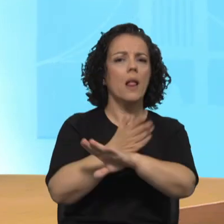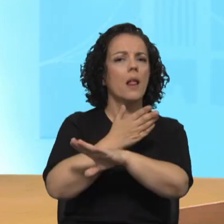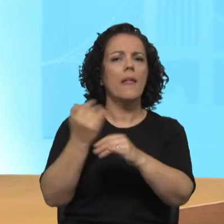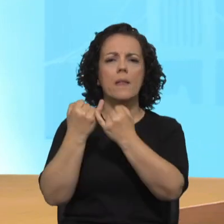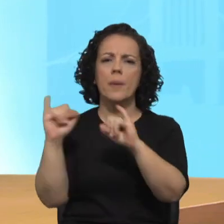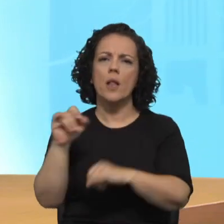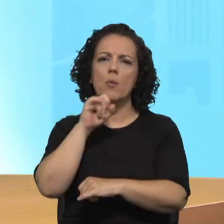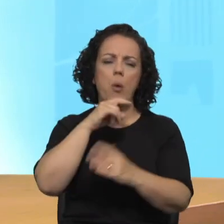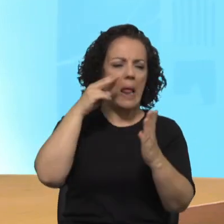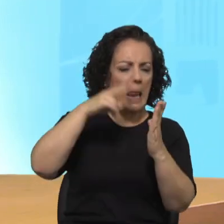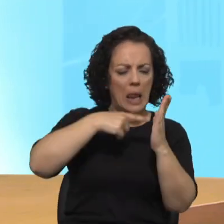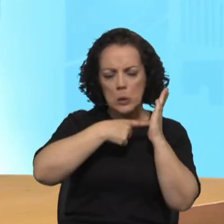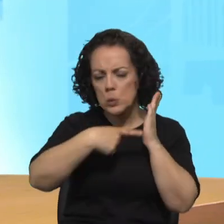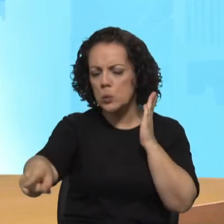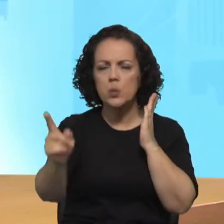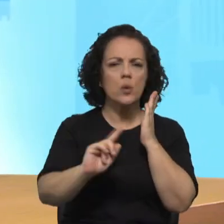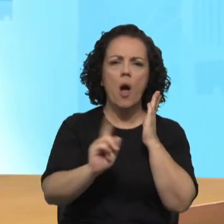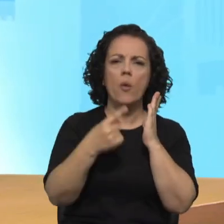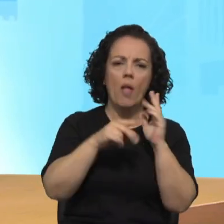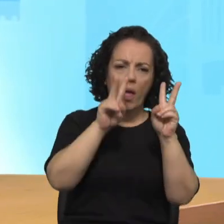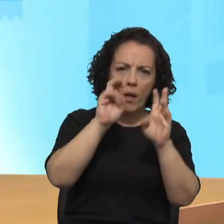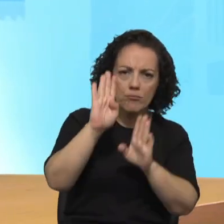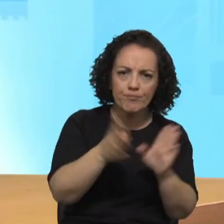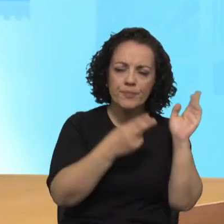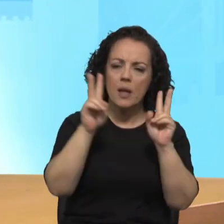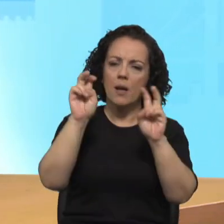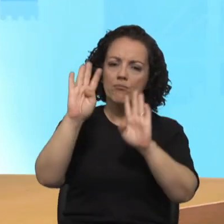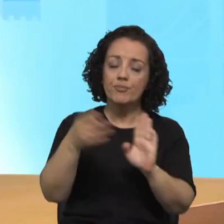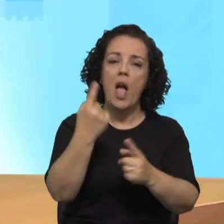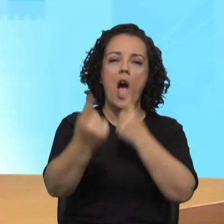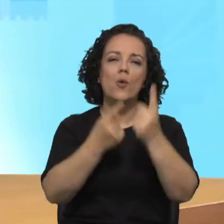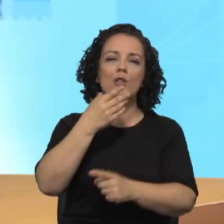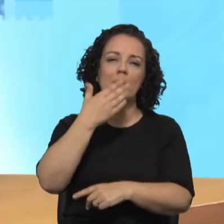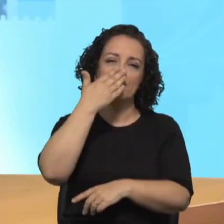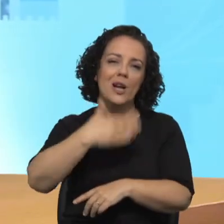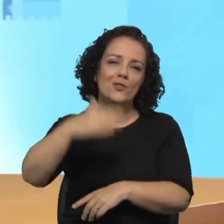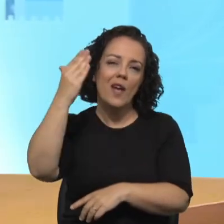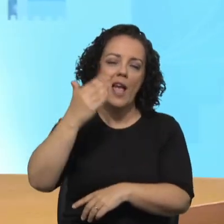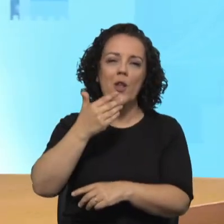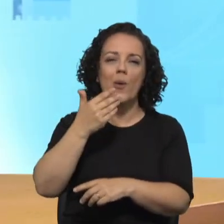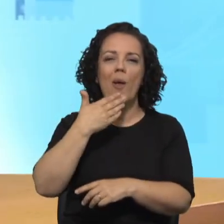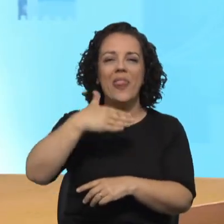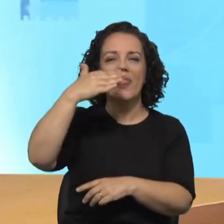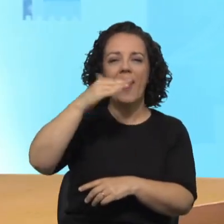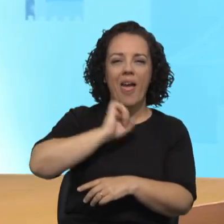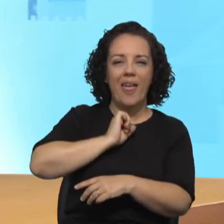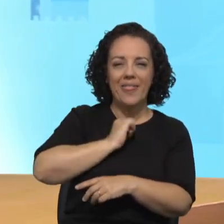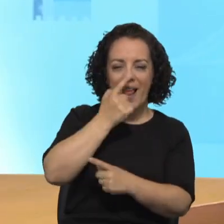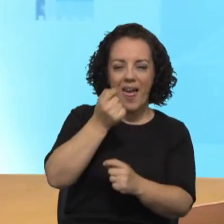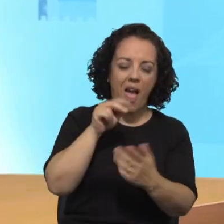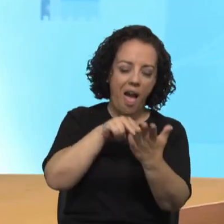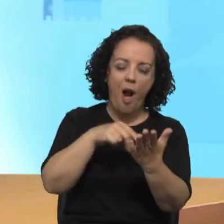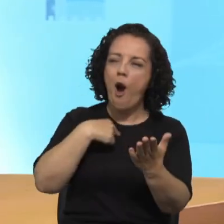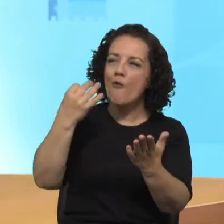consultada, não é preciso ler o livro todo seguido. E se calhar alguns mais velhos, tipo mais próximos da minha idade, deixa eu ver o que é que ela disse naquela jornada em que eu